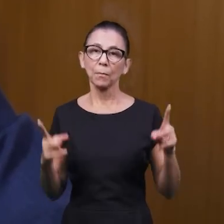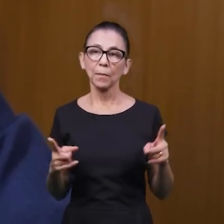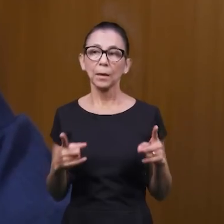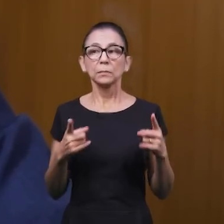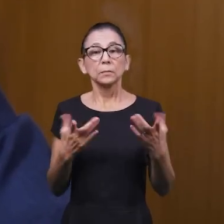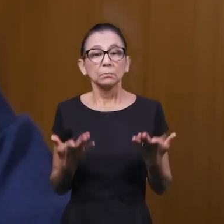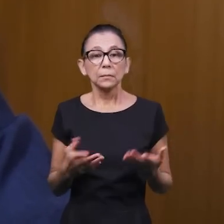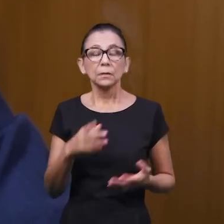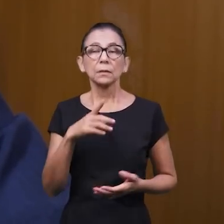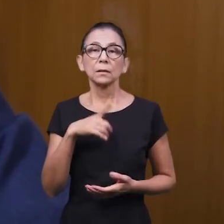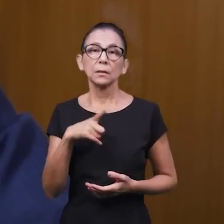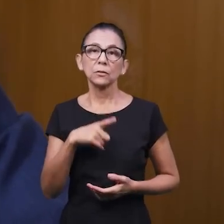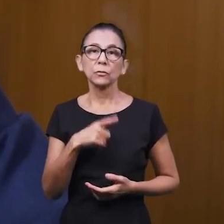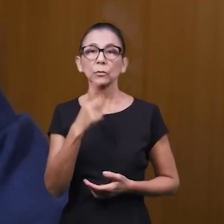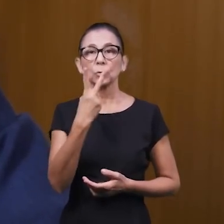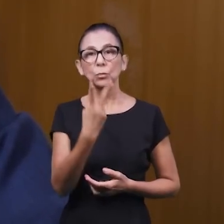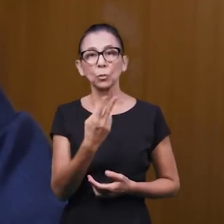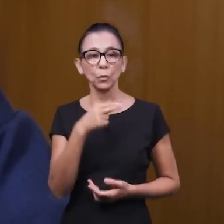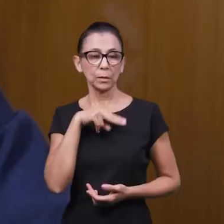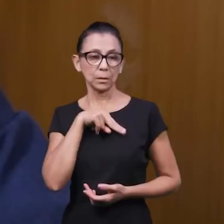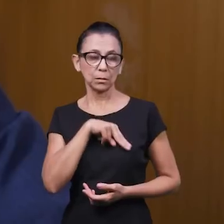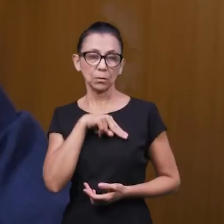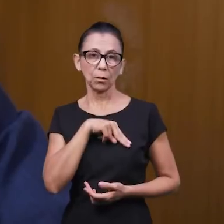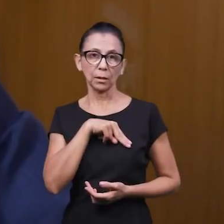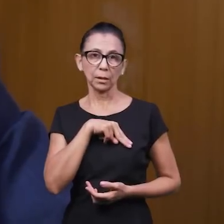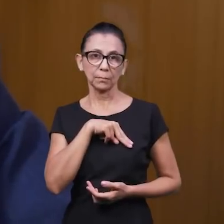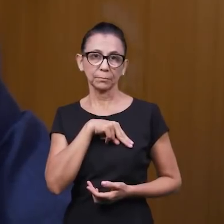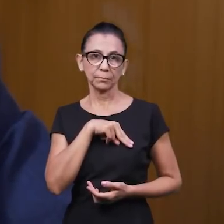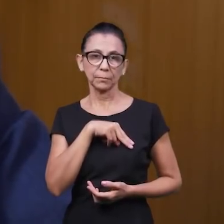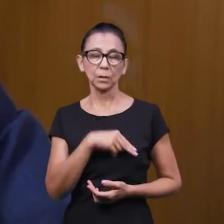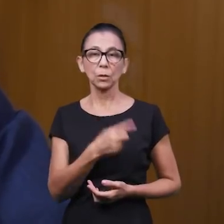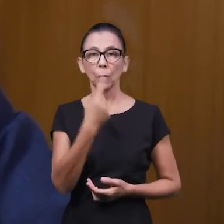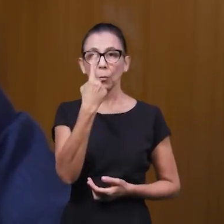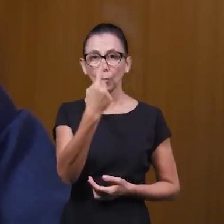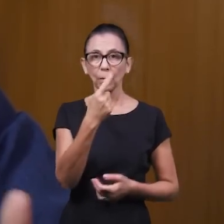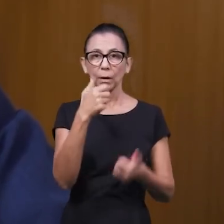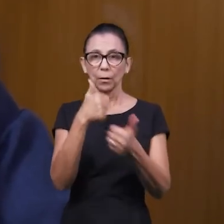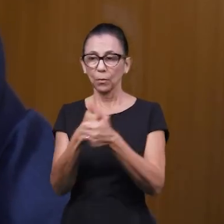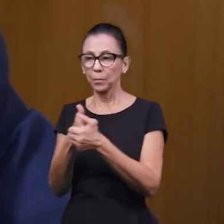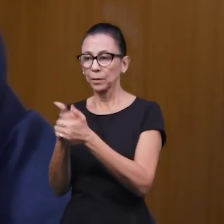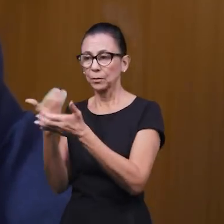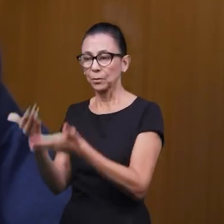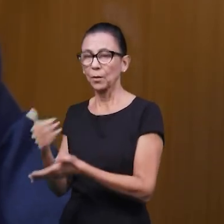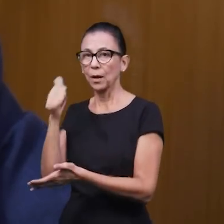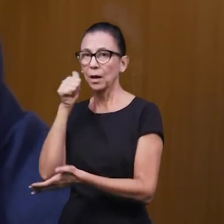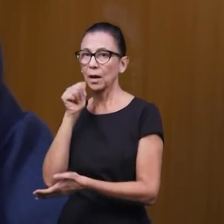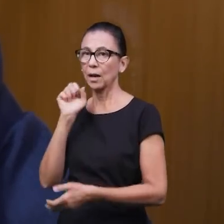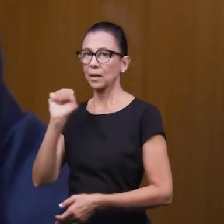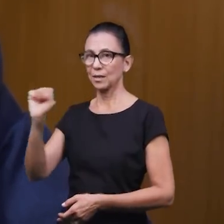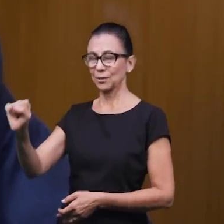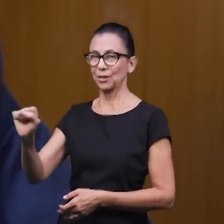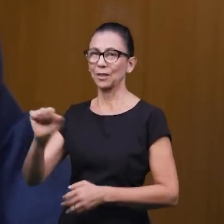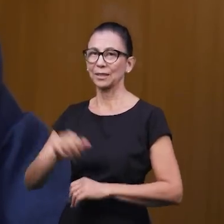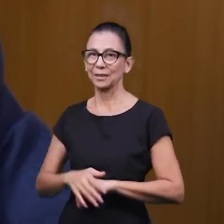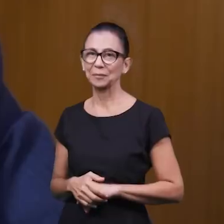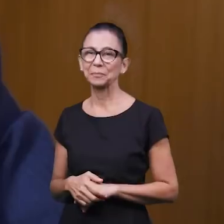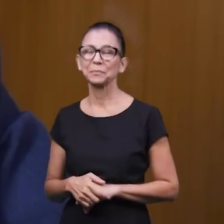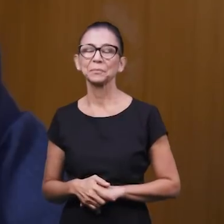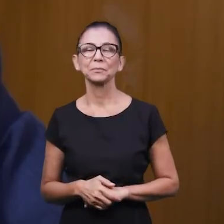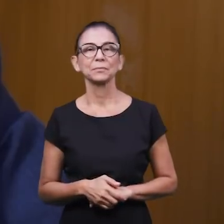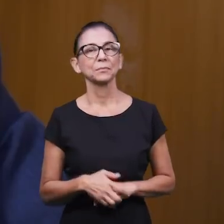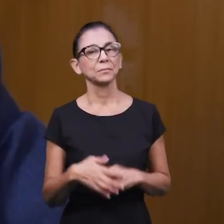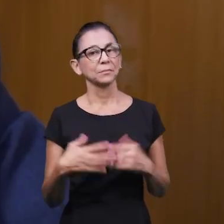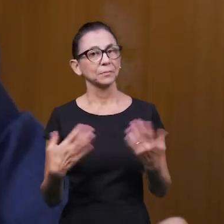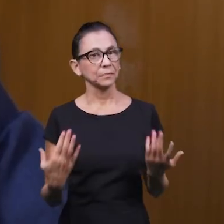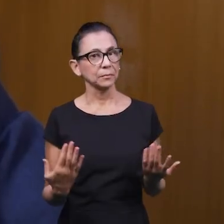tem horas difíceis. Embora Jesus falou lá no início, lá em Lucas 12:53, que a nora viraria contra